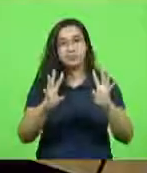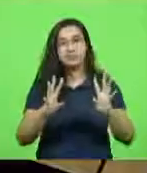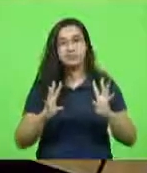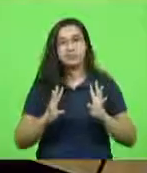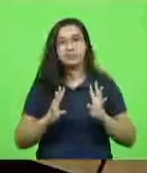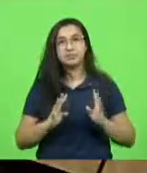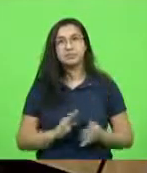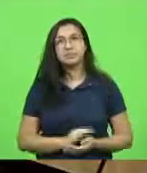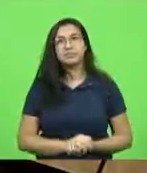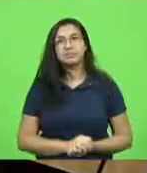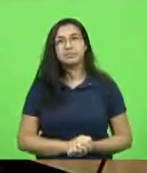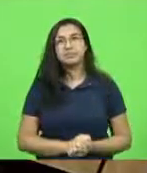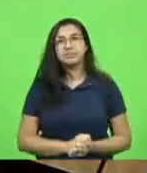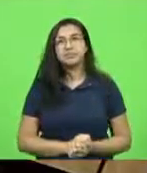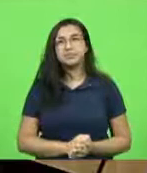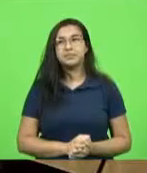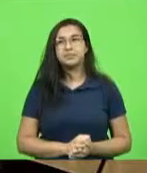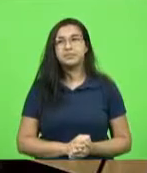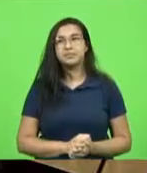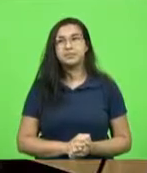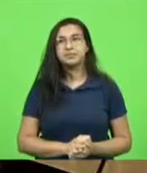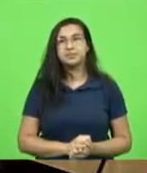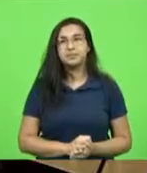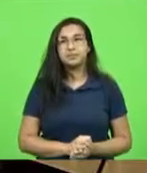pela ordem seu presidência